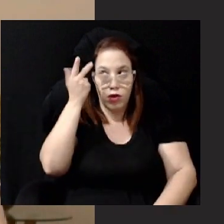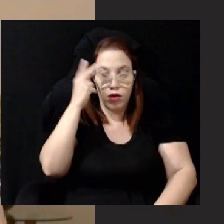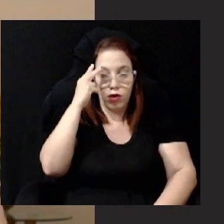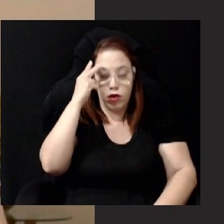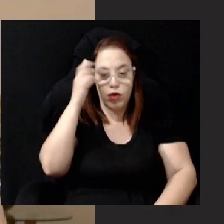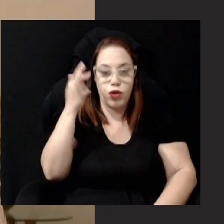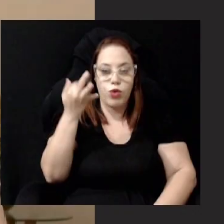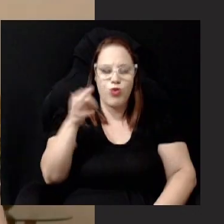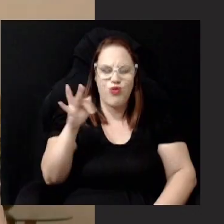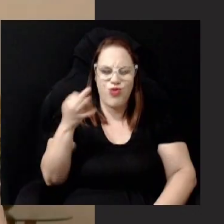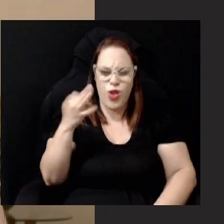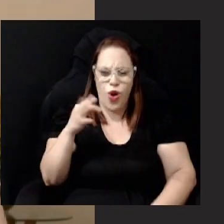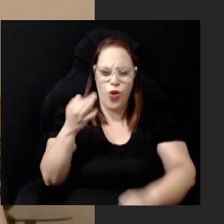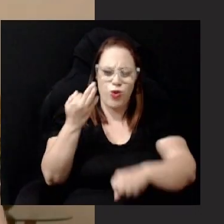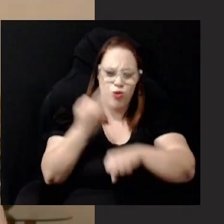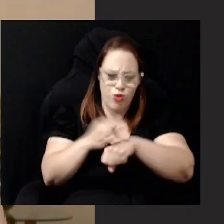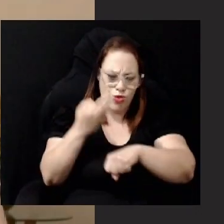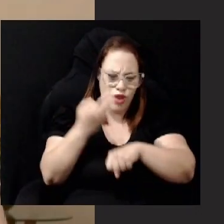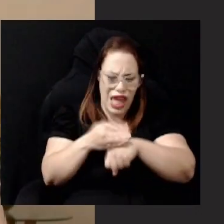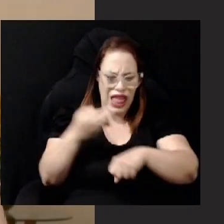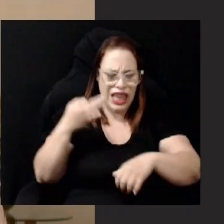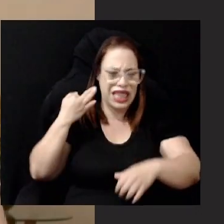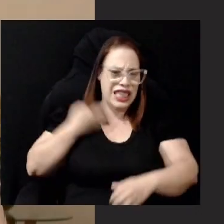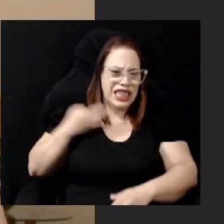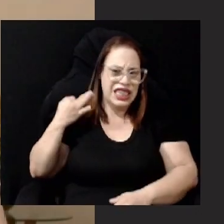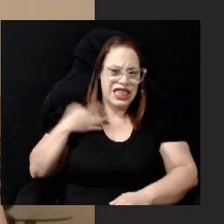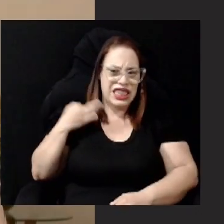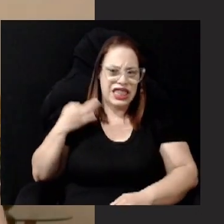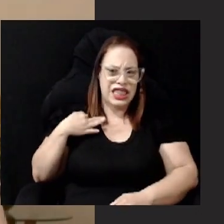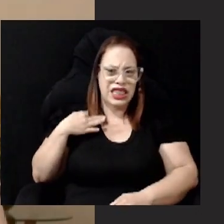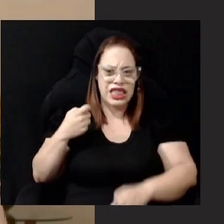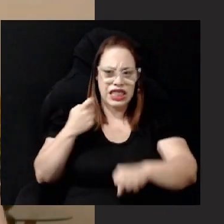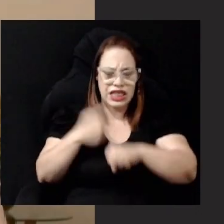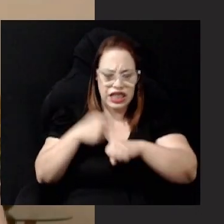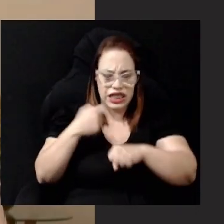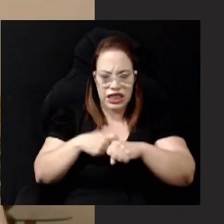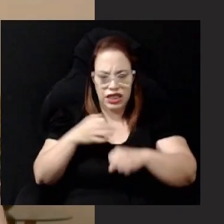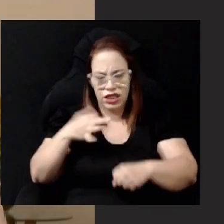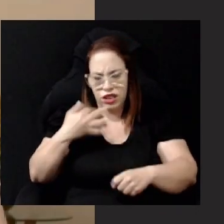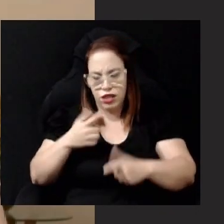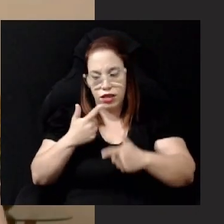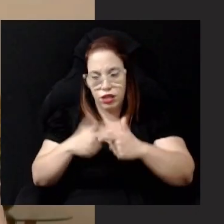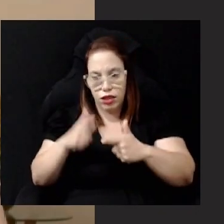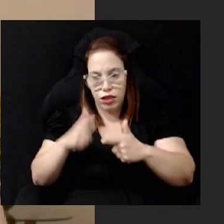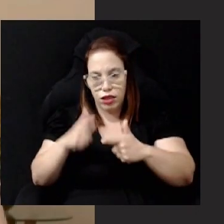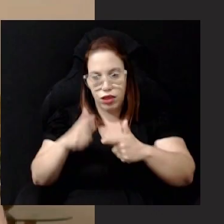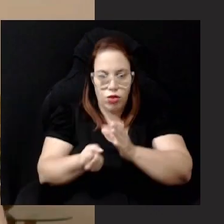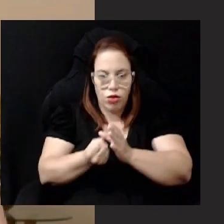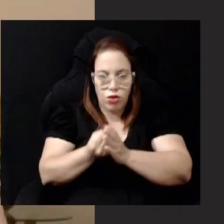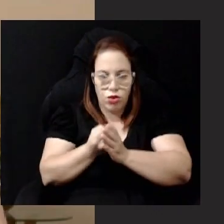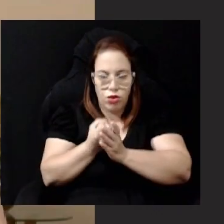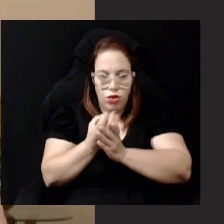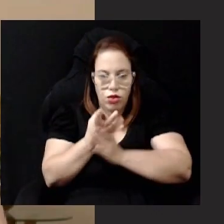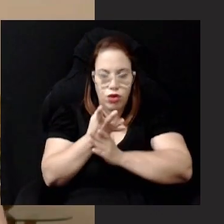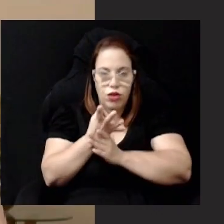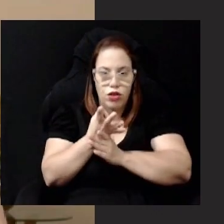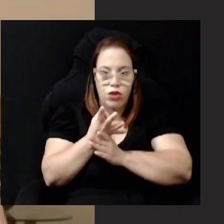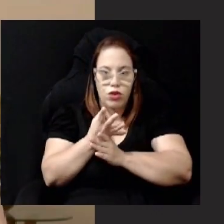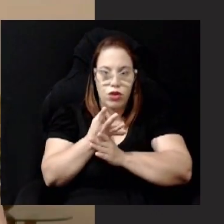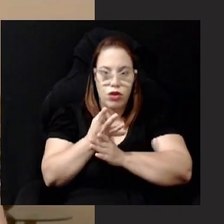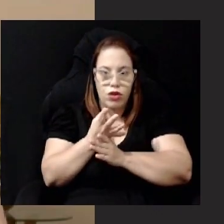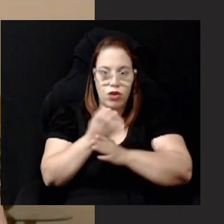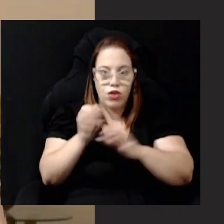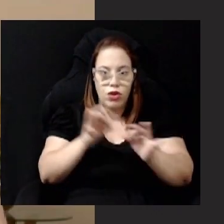é dor óssea, então é dor naquele local ou naquele osso aonde o problema está surgindo. Você pode